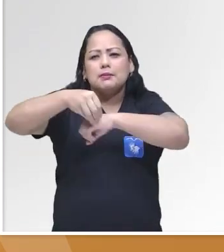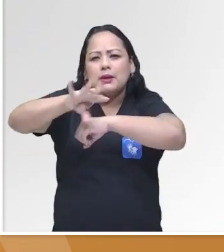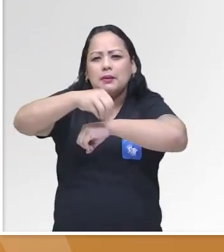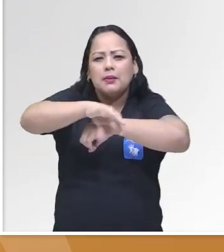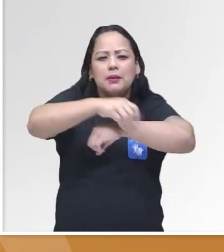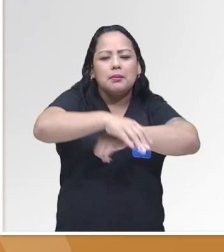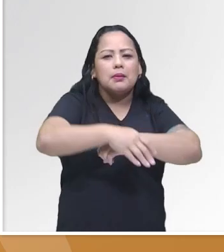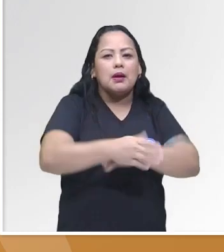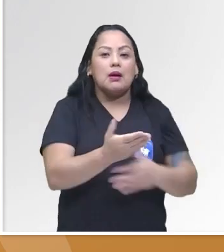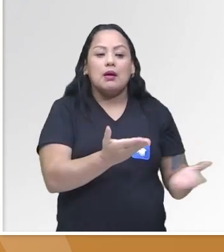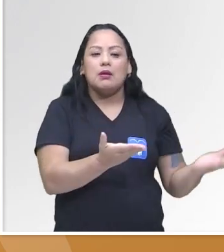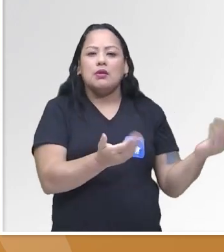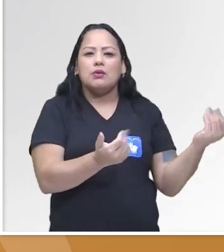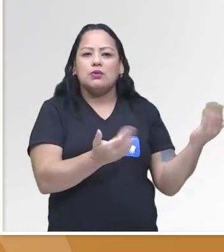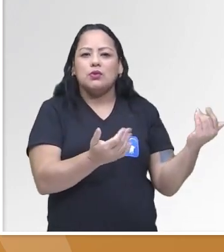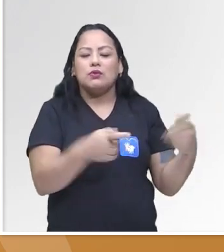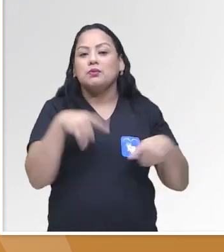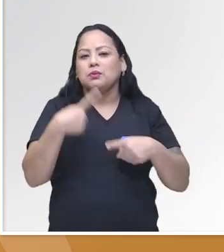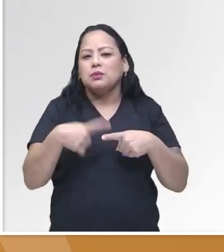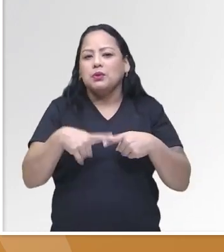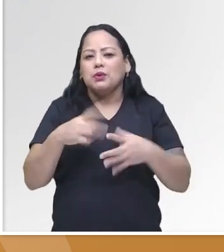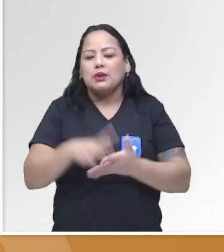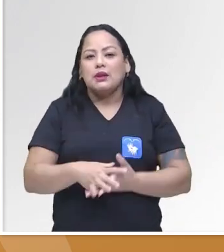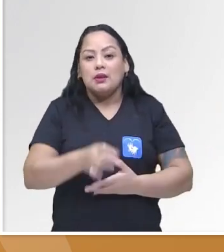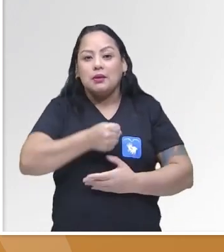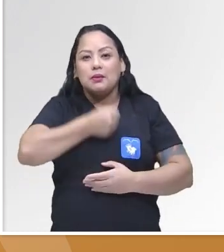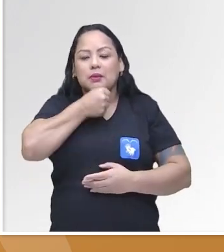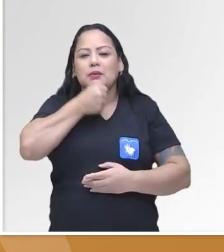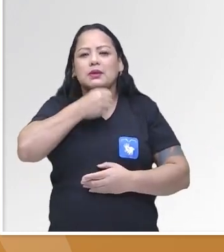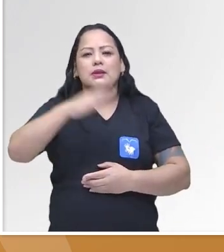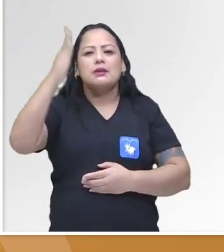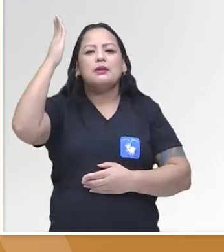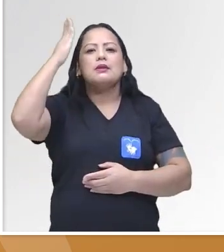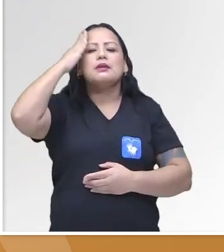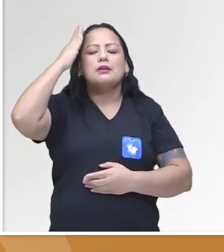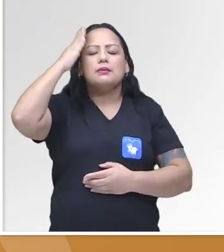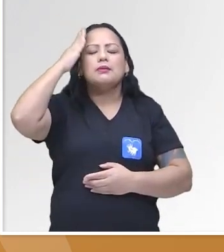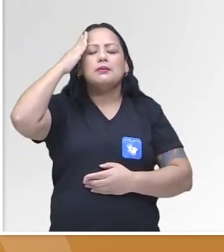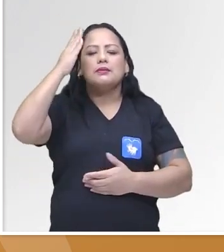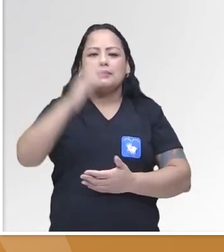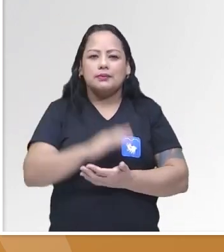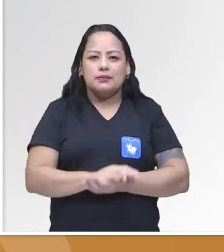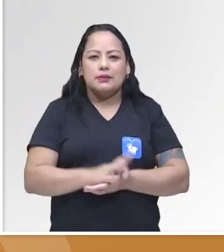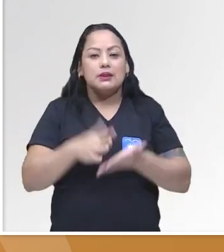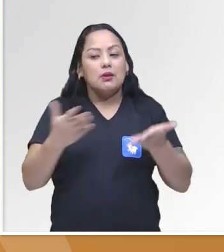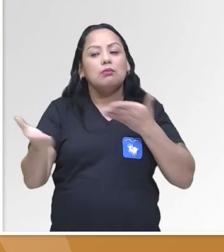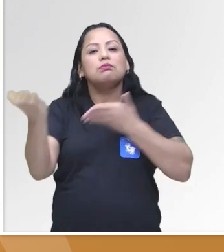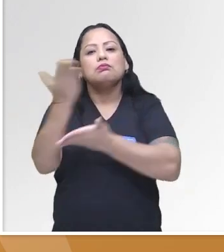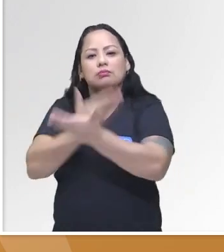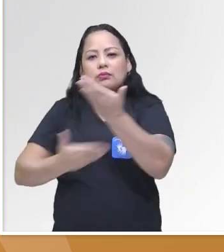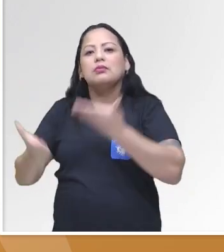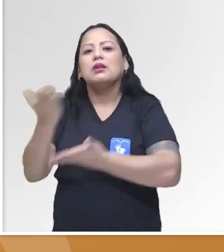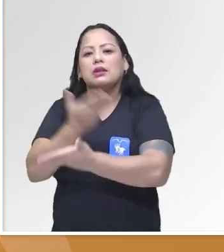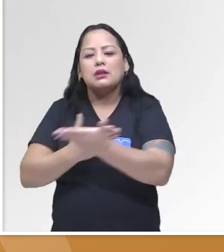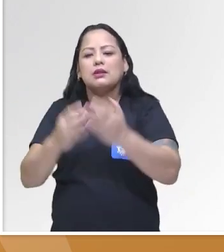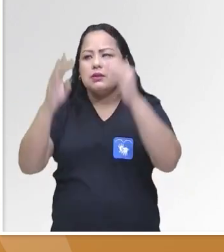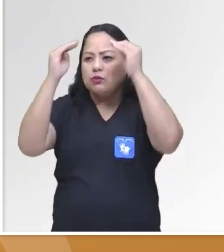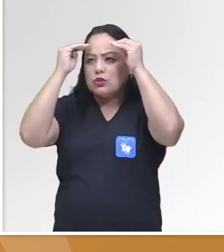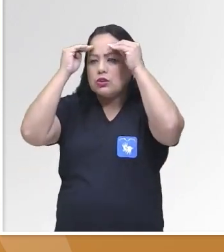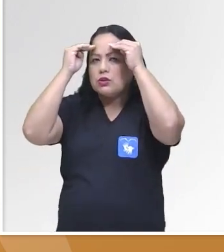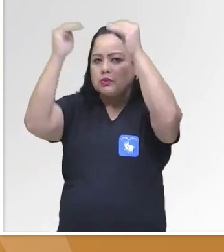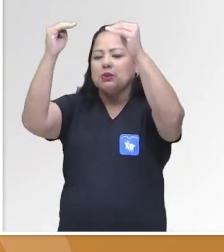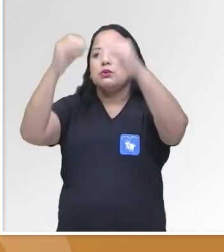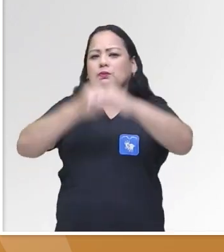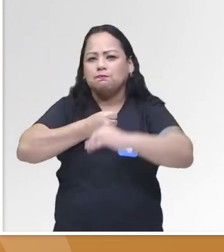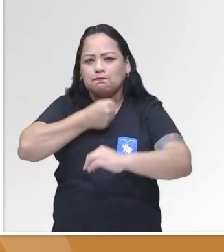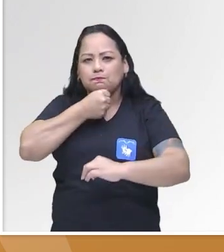mais novos. Por quê? Porque quem é mais velho tem mais sabedoria. Então, nós temos aí uma relação de extremo respeito, não é